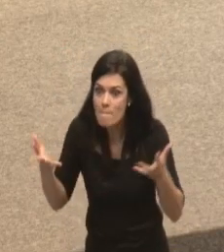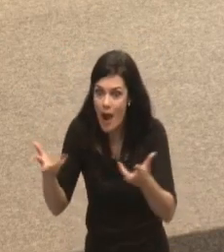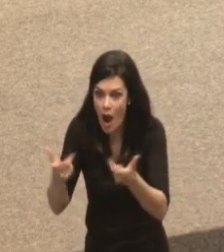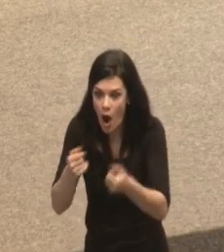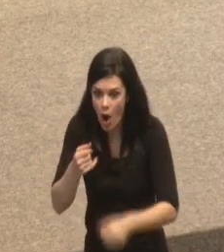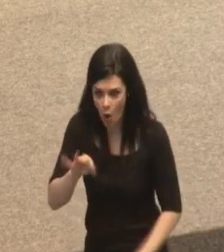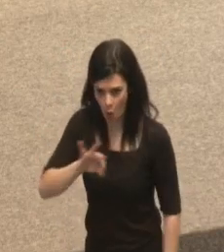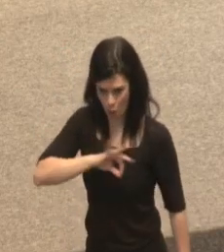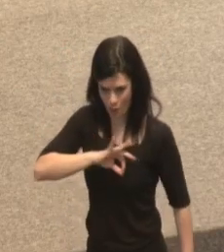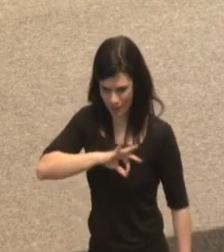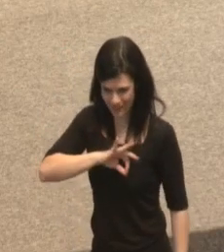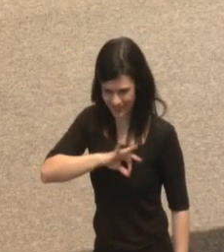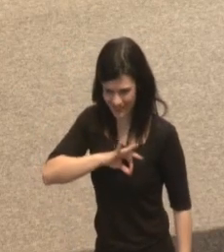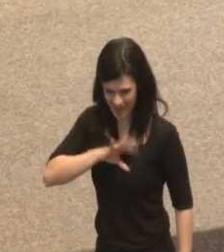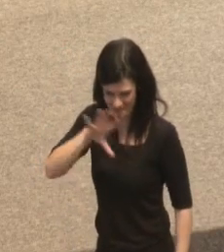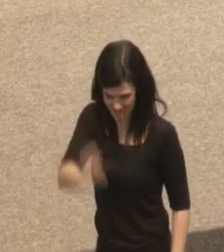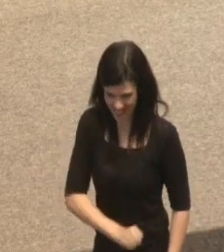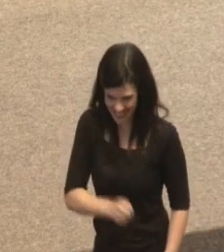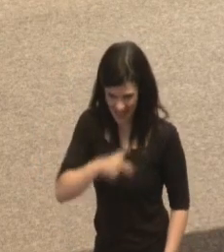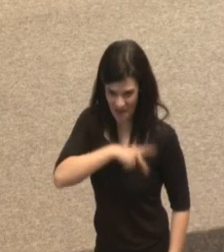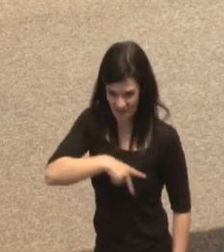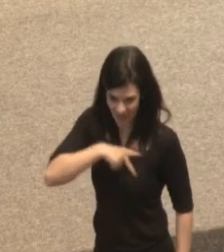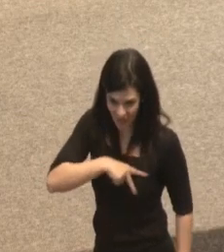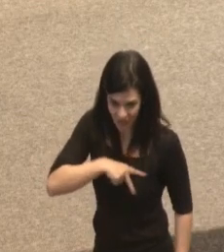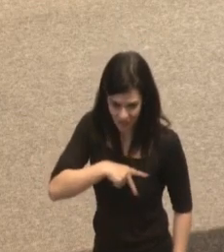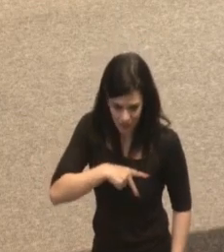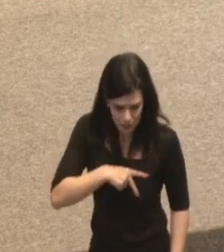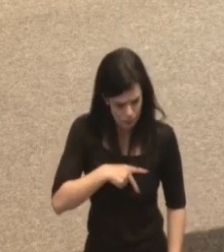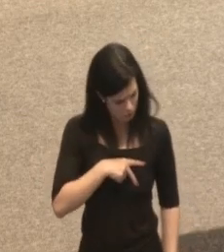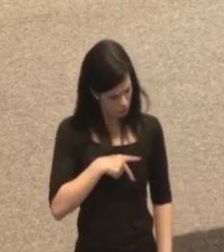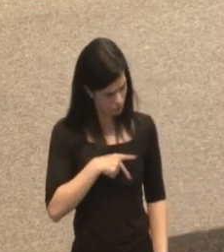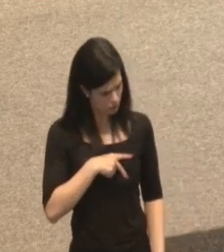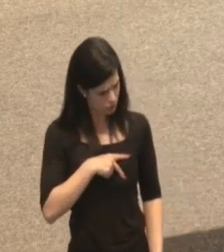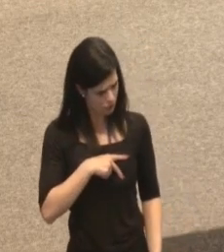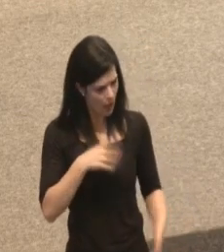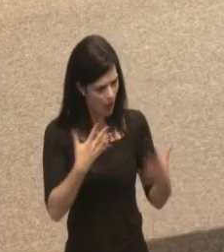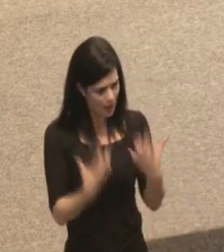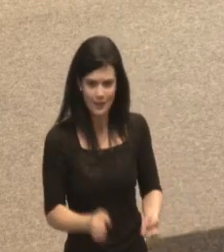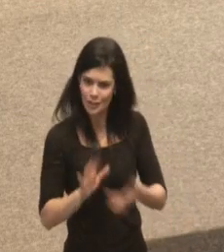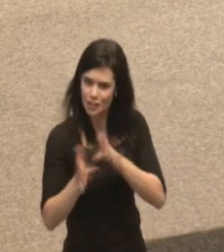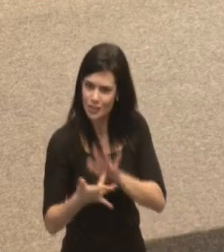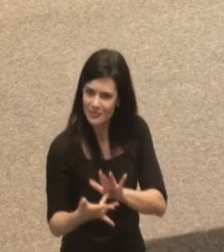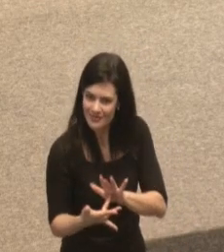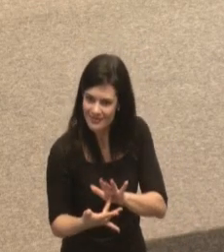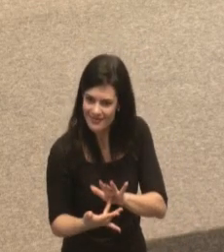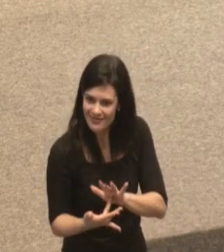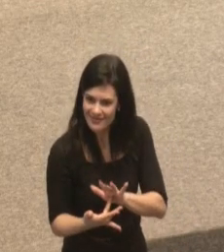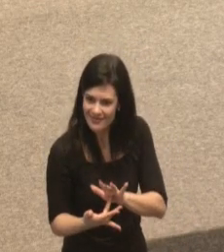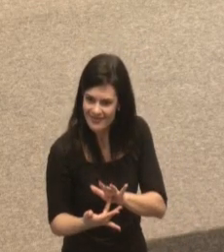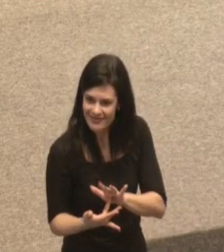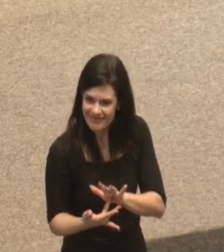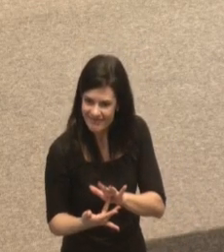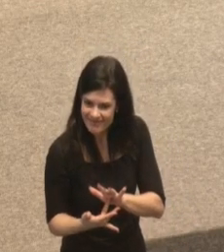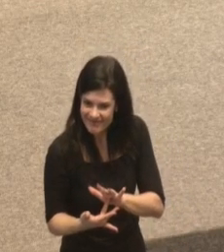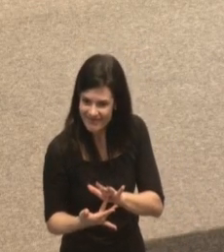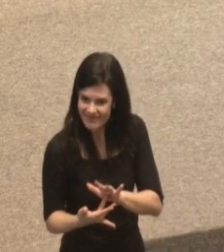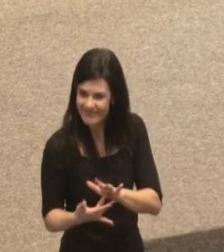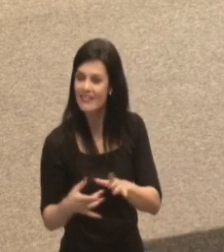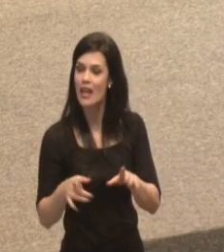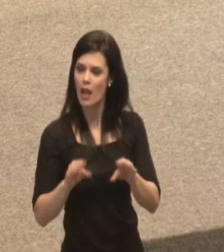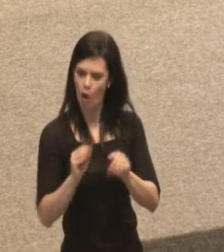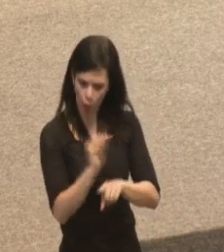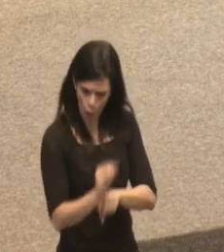Paulo, ele se converte, ele nasce de novo, ele é batizado, a família dele. Naquela noite ele cuida de Paulo, das feridas de